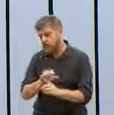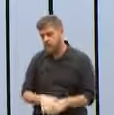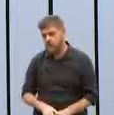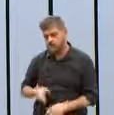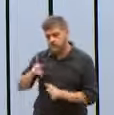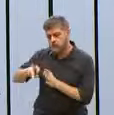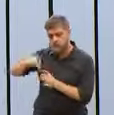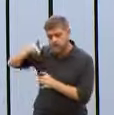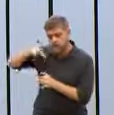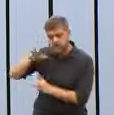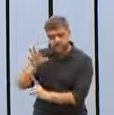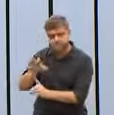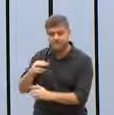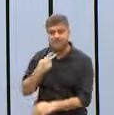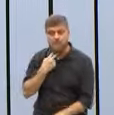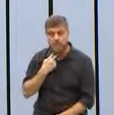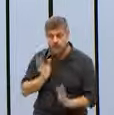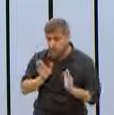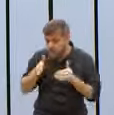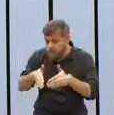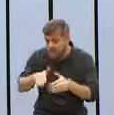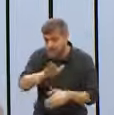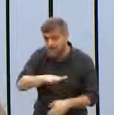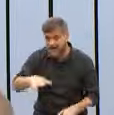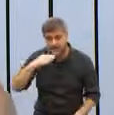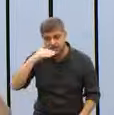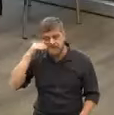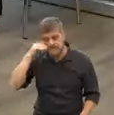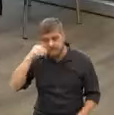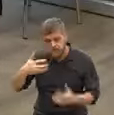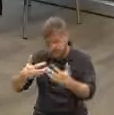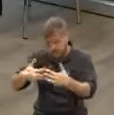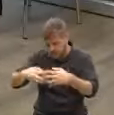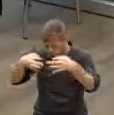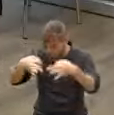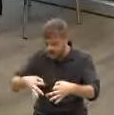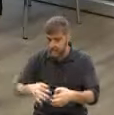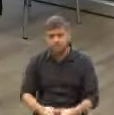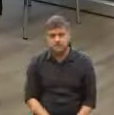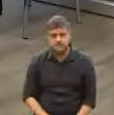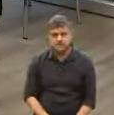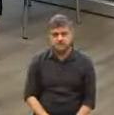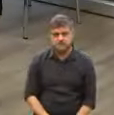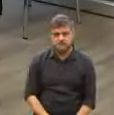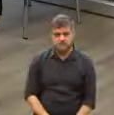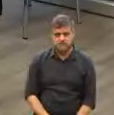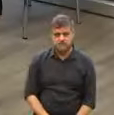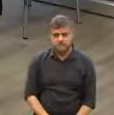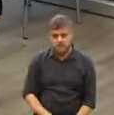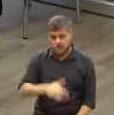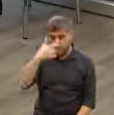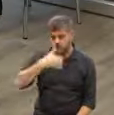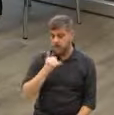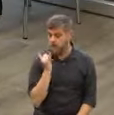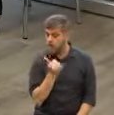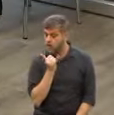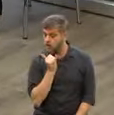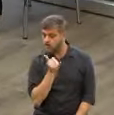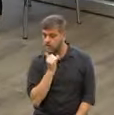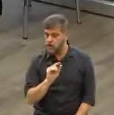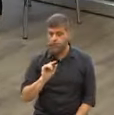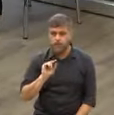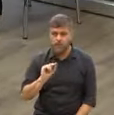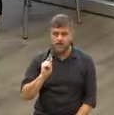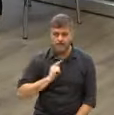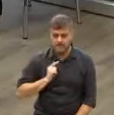Uma coisa é única, criança e adolescente. Se isso estiver cumprido, está tudo certo. É por isso, Rafael, veja bem, quando eu falo que